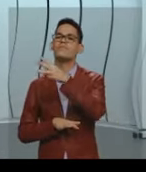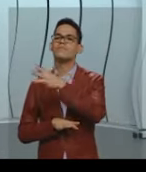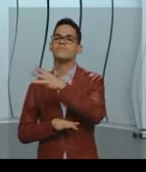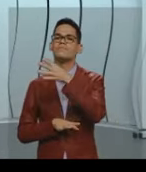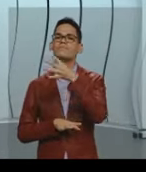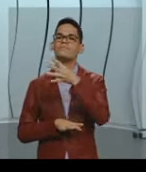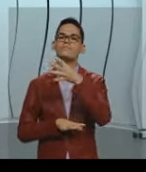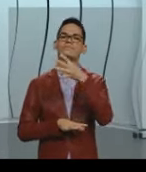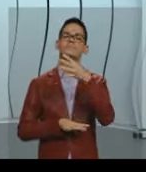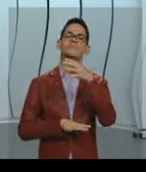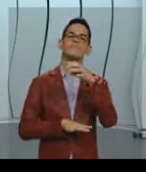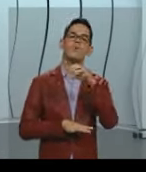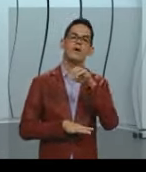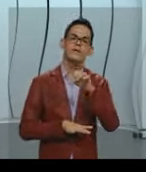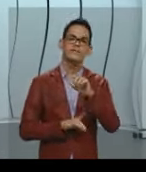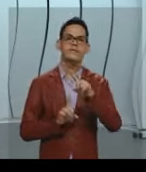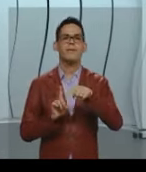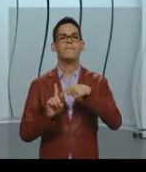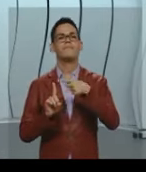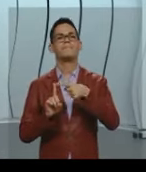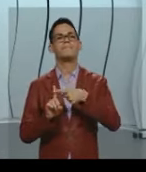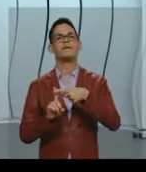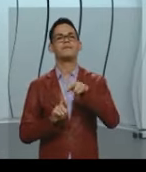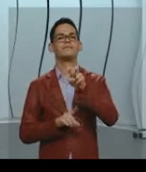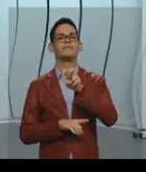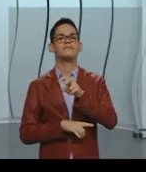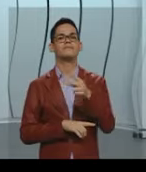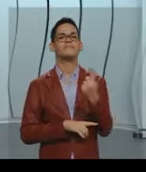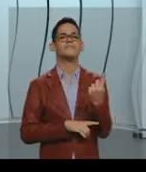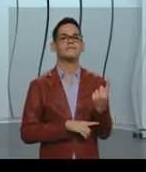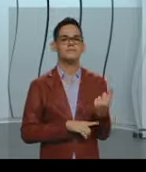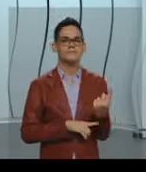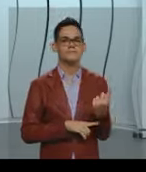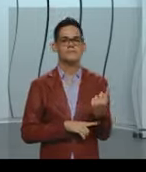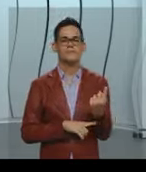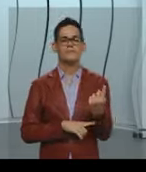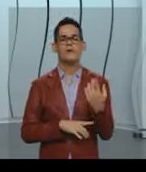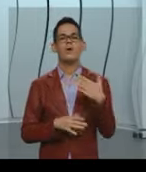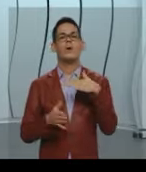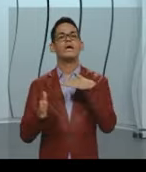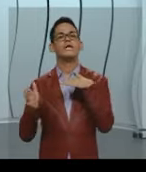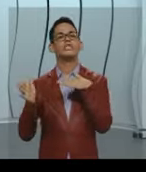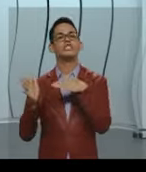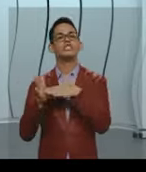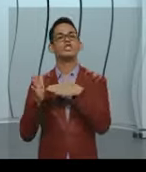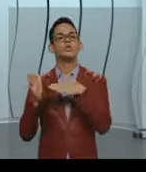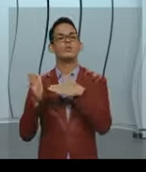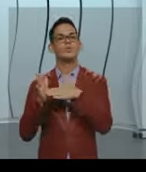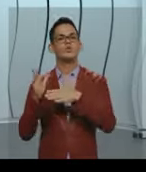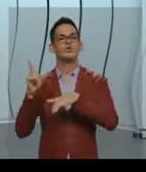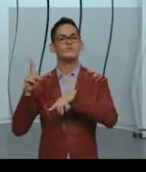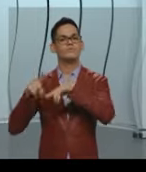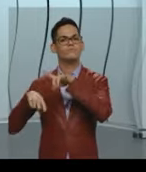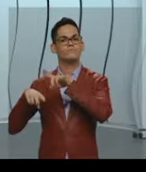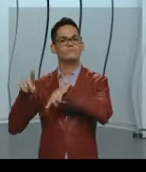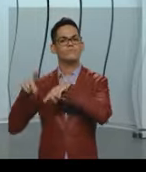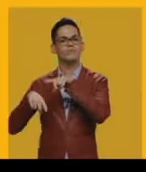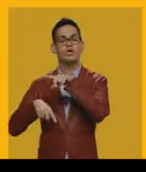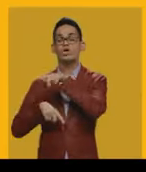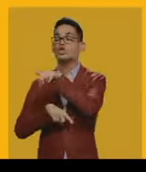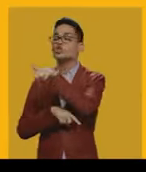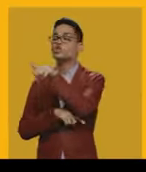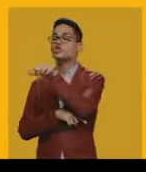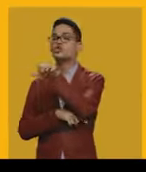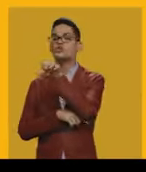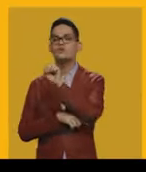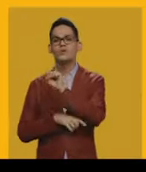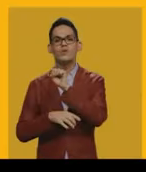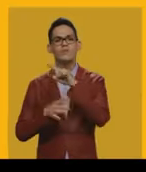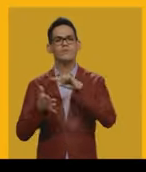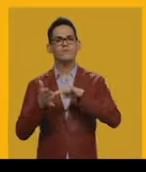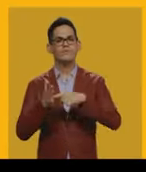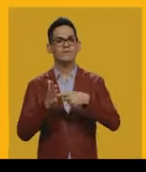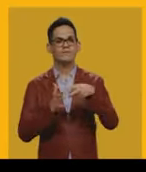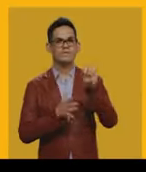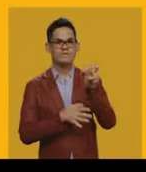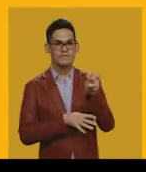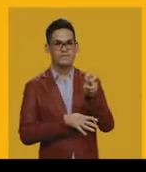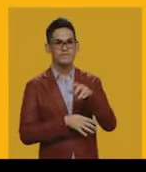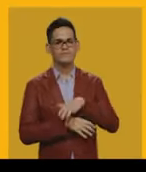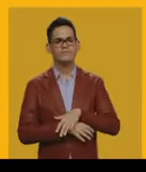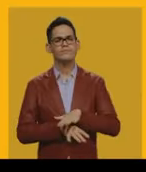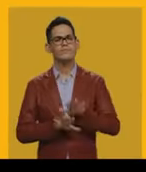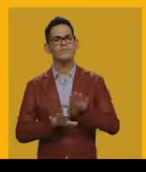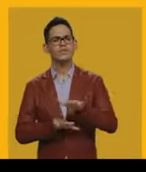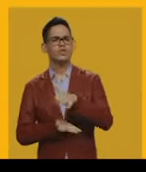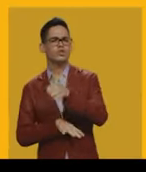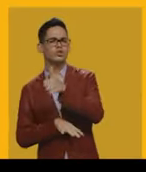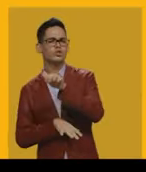340 mais 51, 391. E nesse último produto aqui, 18 vezes 5. Vamos fazer 18 vezes